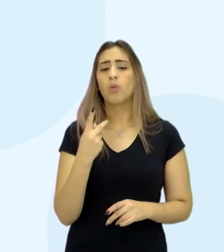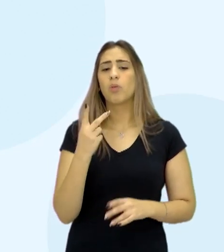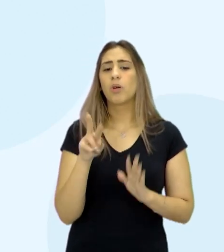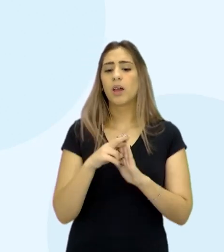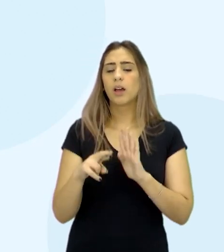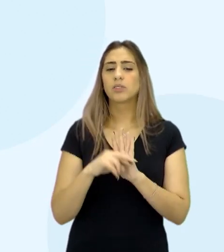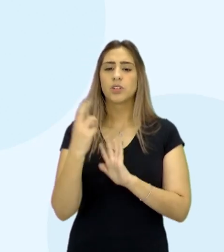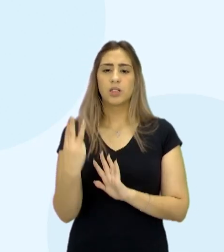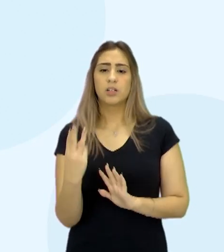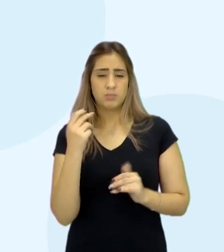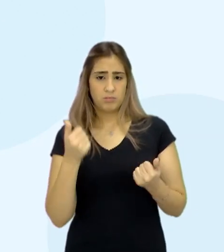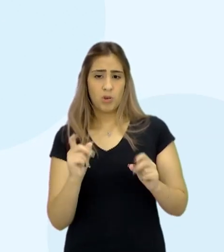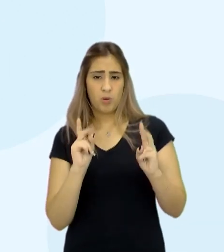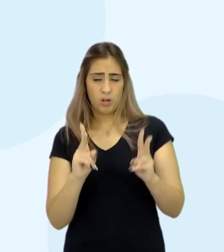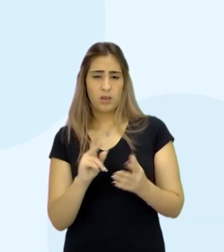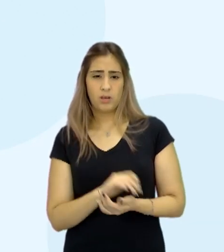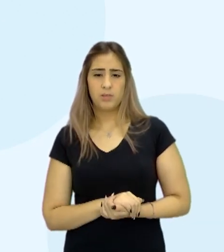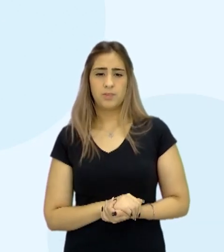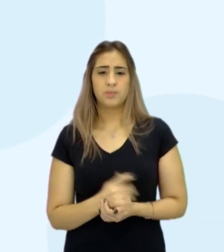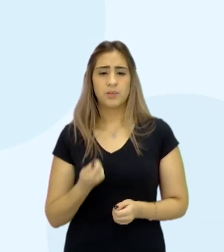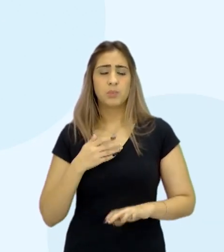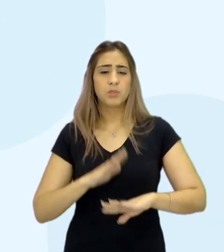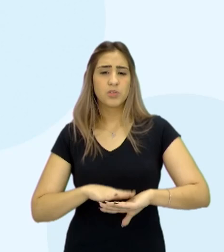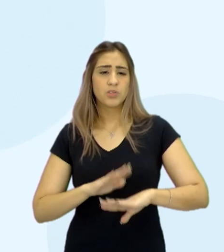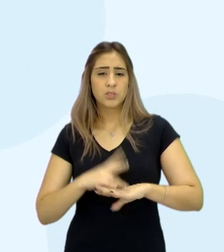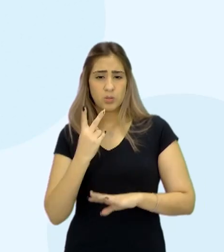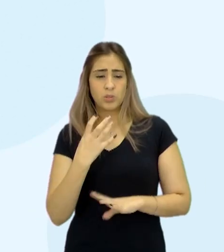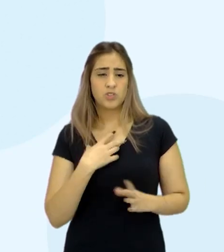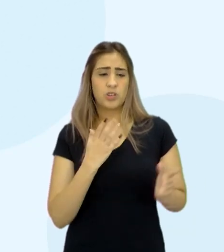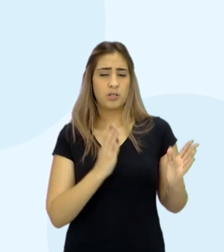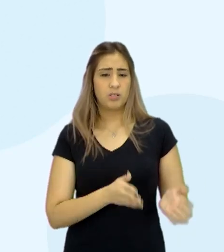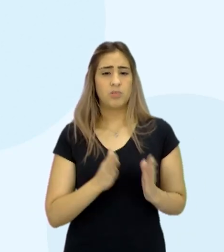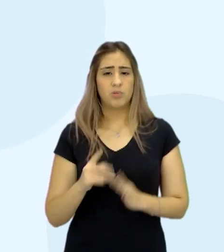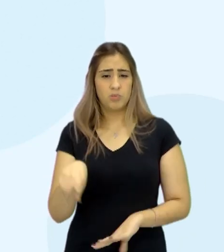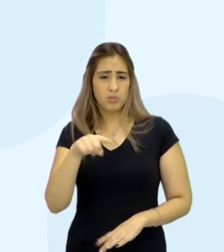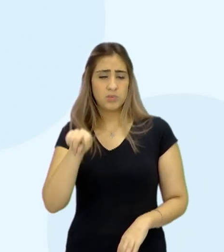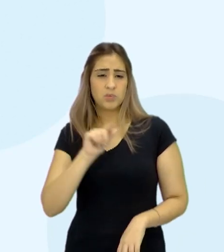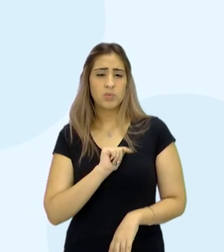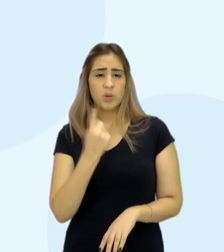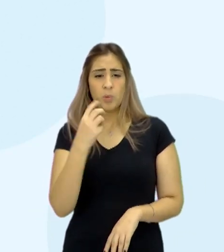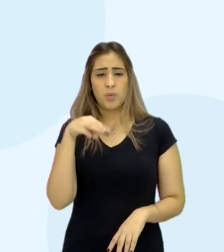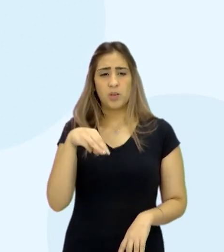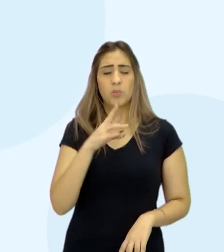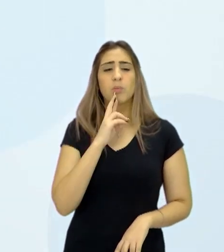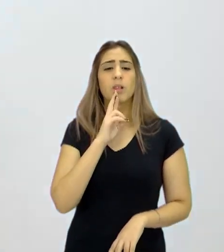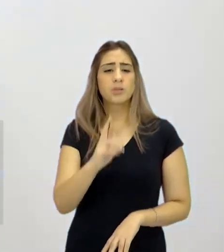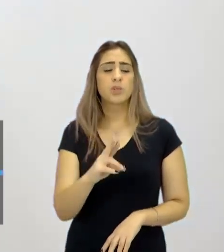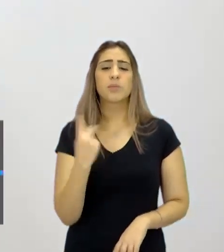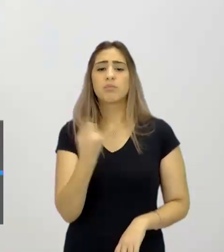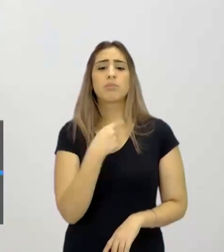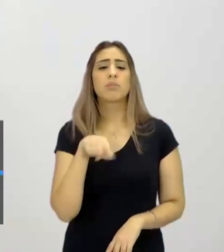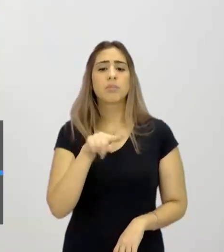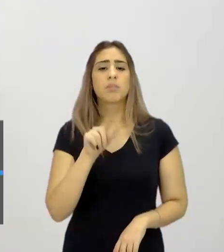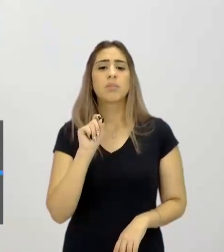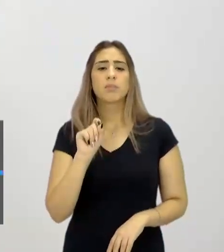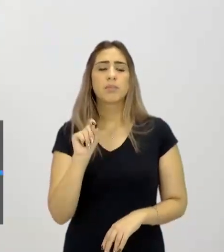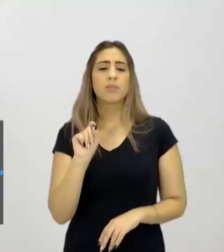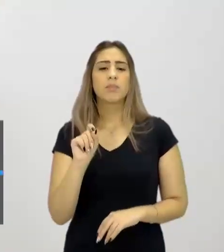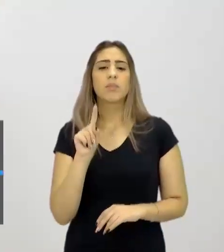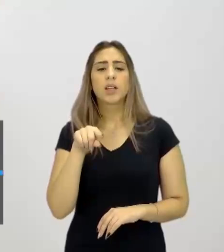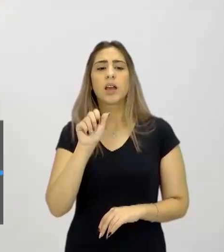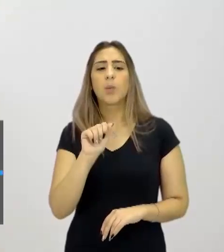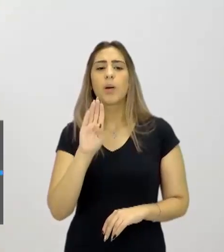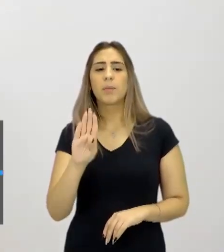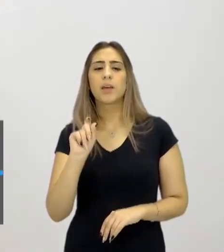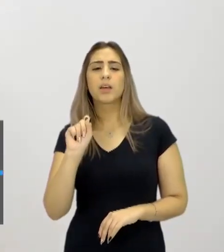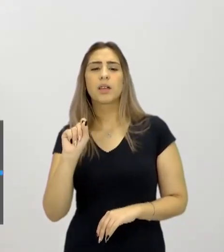3. Beleza? Sim. Então tá. Vamos fazer em 2 passos. Vocês vão ter aí, ó, 1 minutinho para dizer pra gente quem é o AB